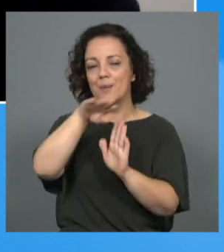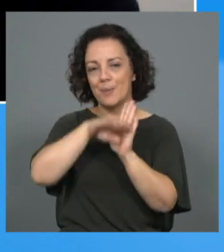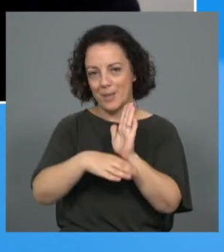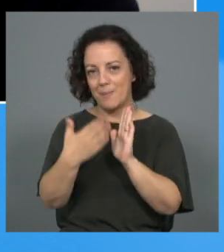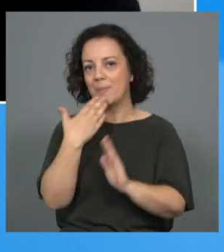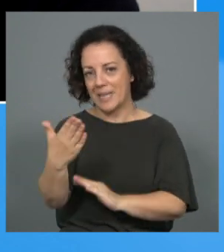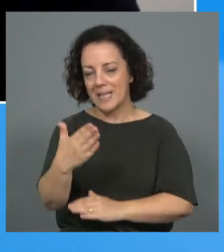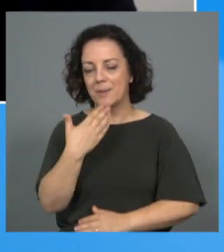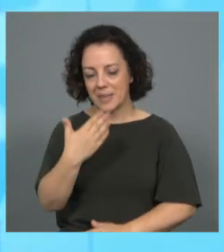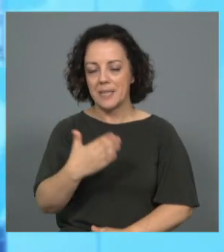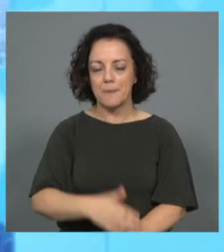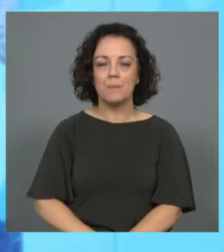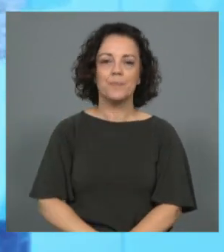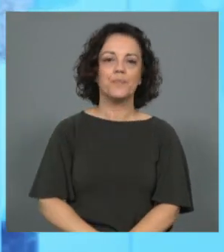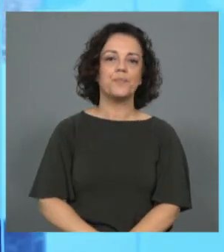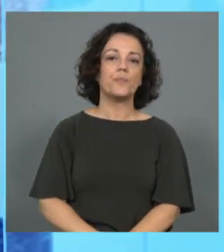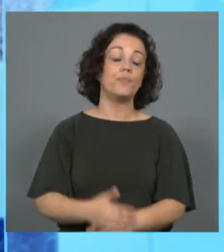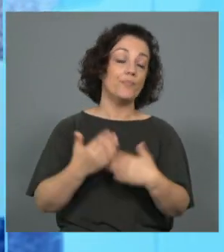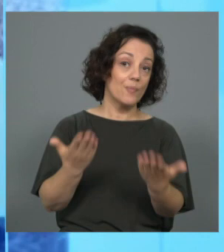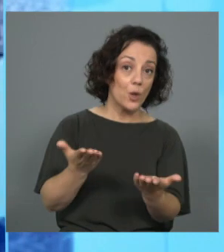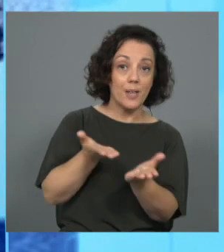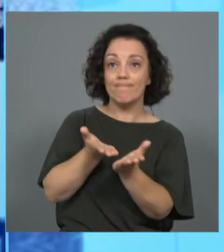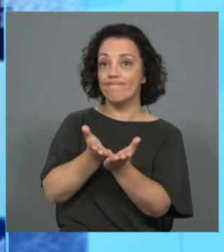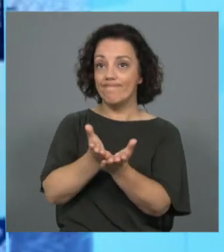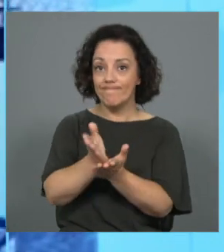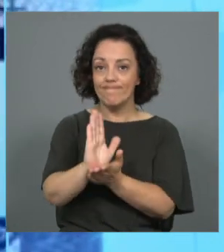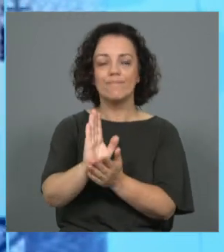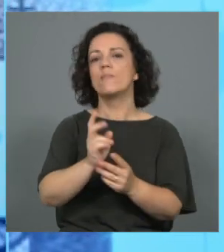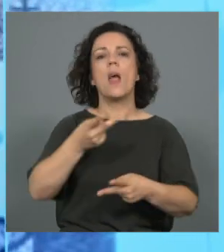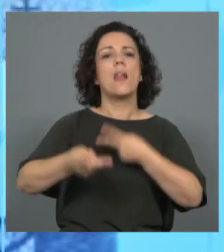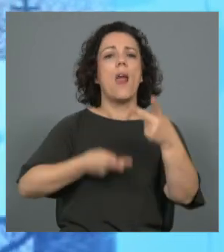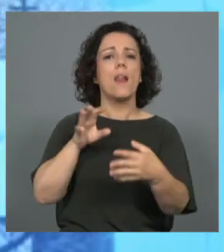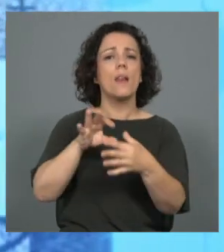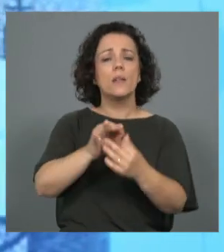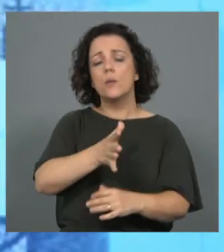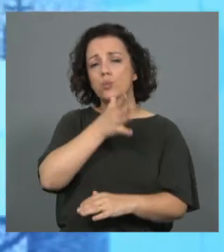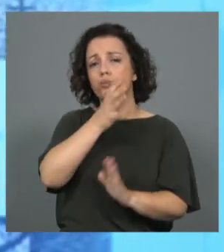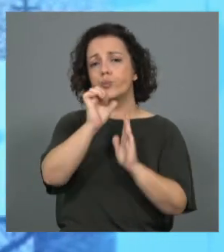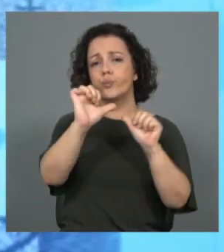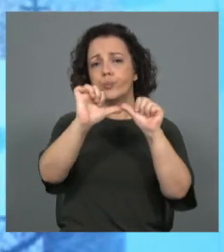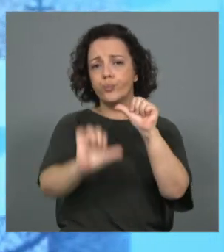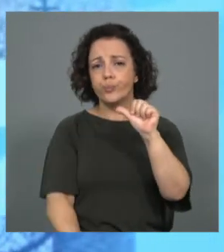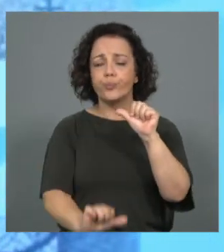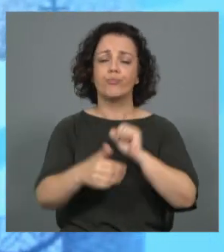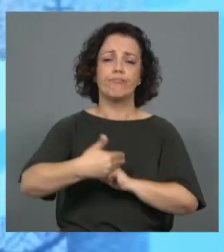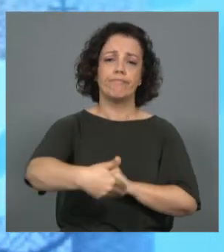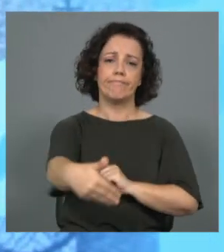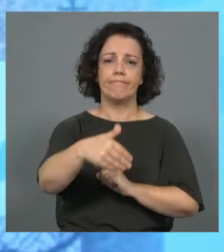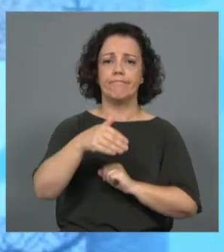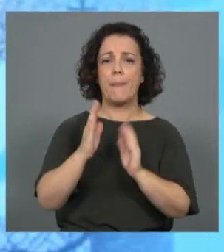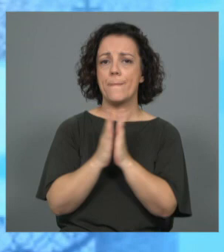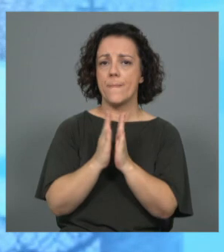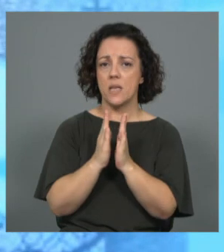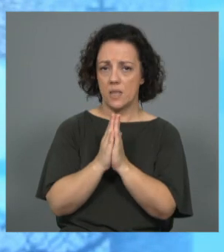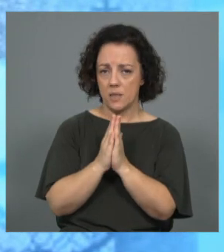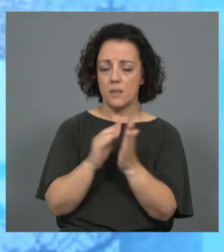Muito obrigado. E seguimos agora com a análise à liturgia, nomeadamente aos textos da